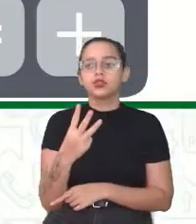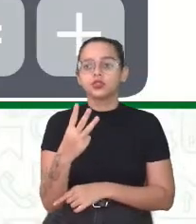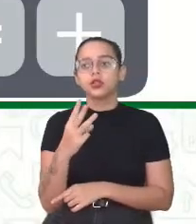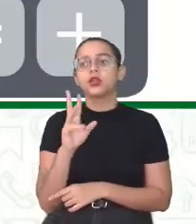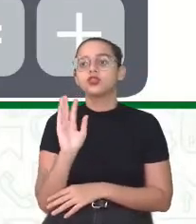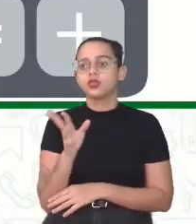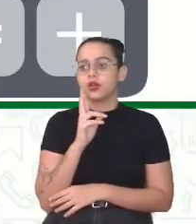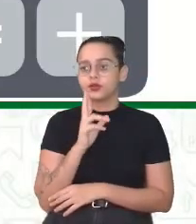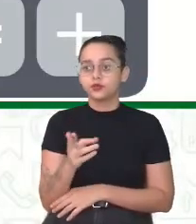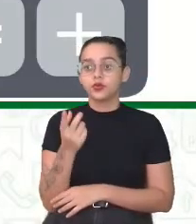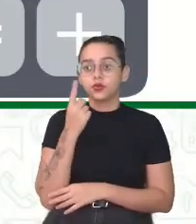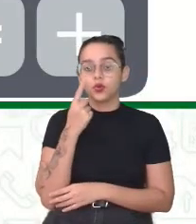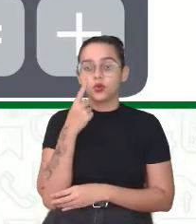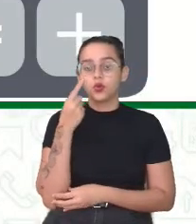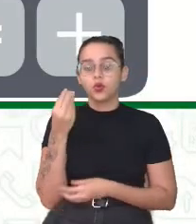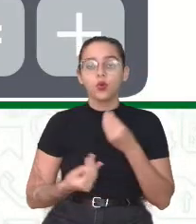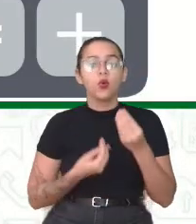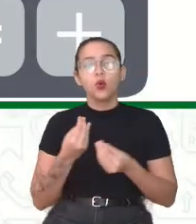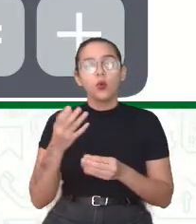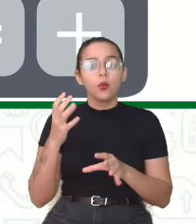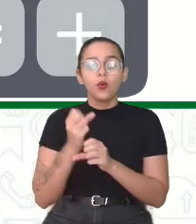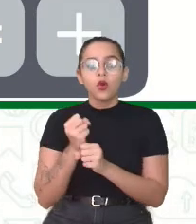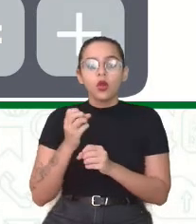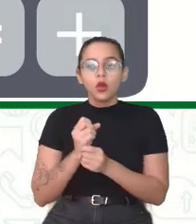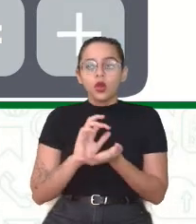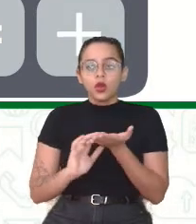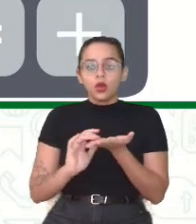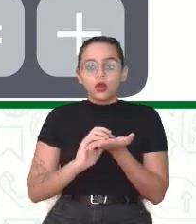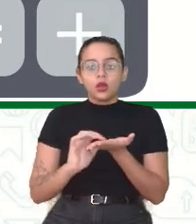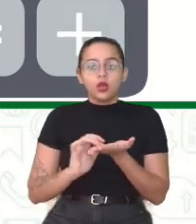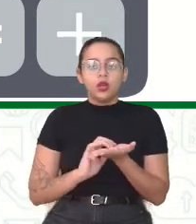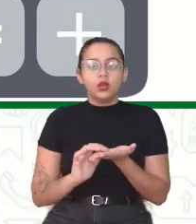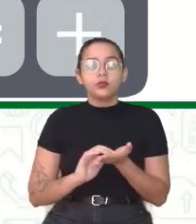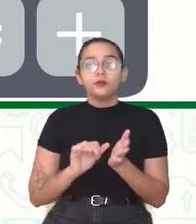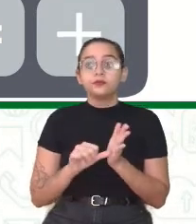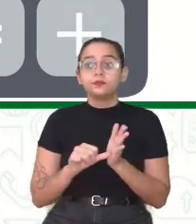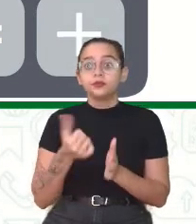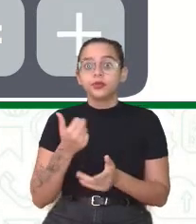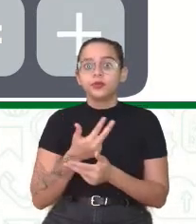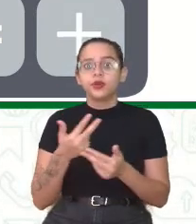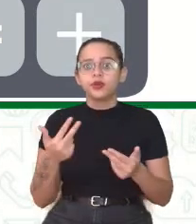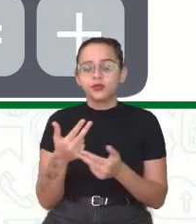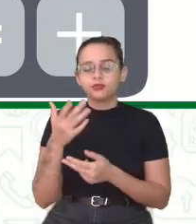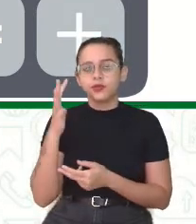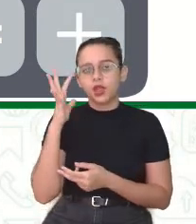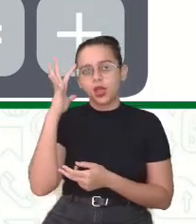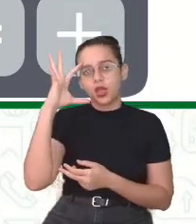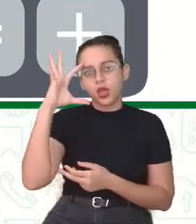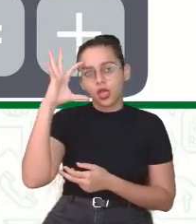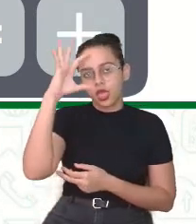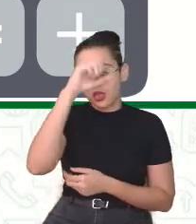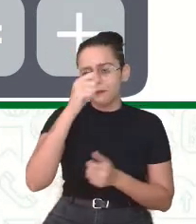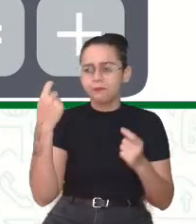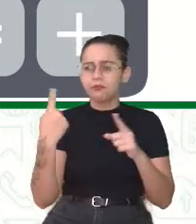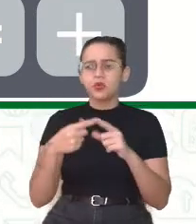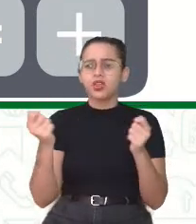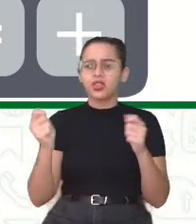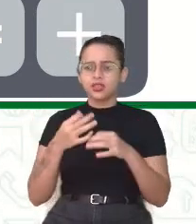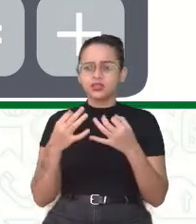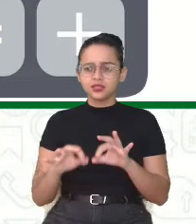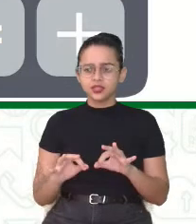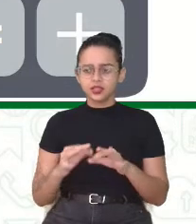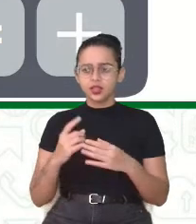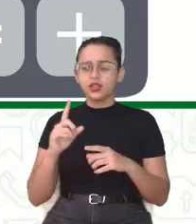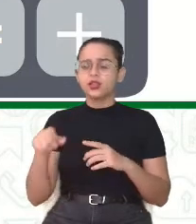olhadinha aqui, que como é que seria esse cálculo na calculadora, né? Primeira coisa para a gente compreender por que dá certo e depois